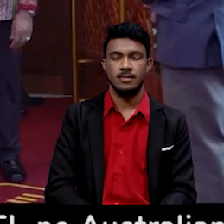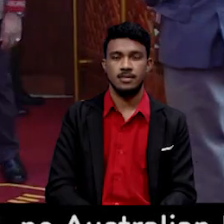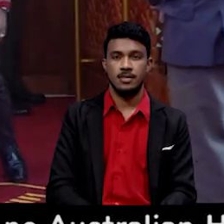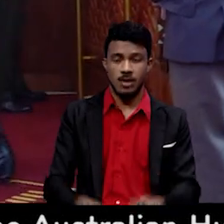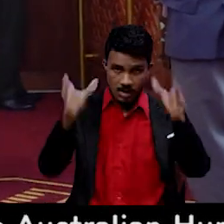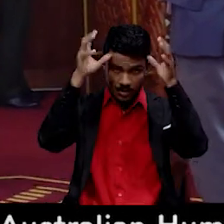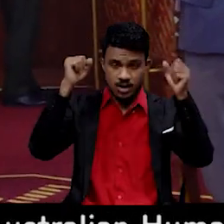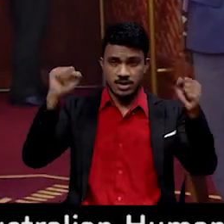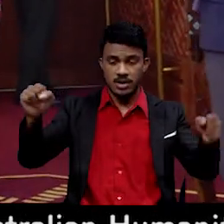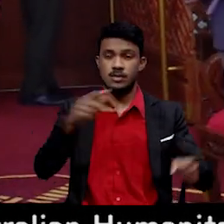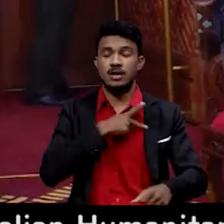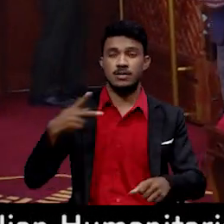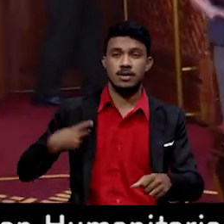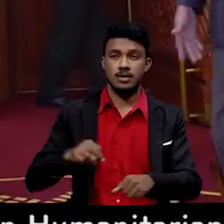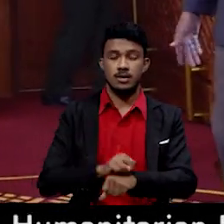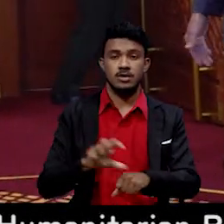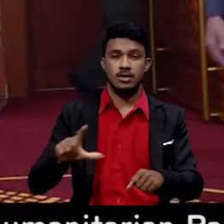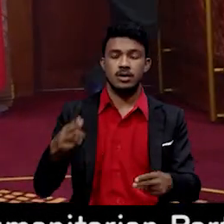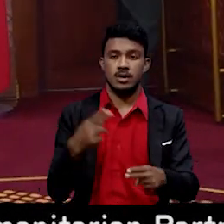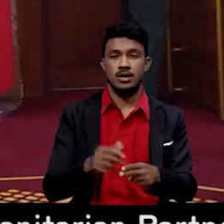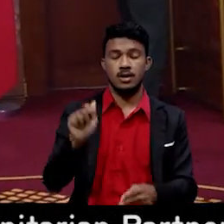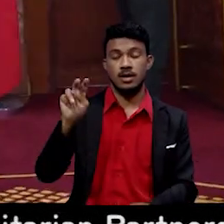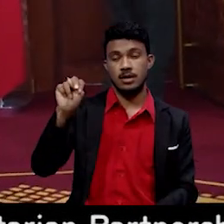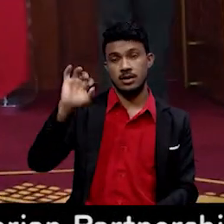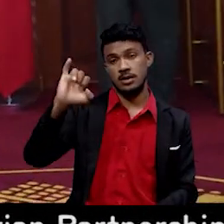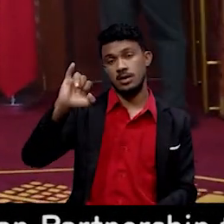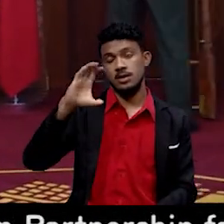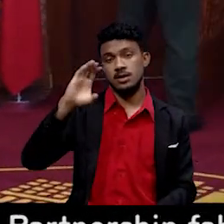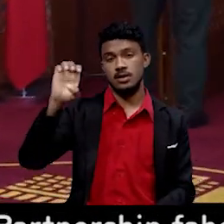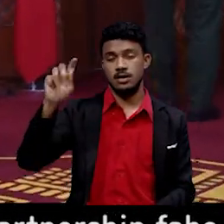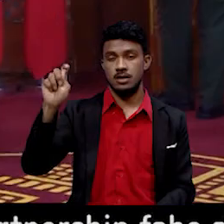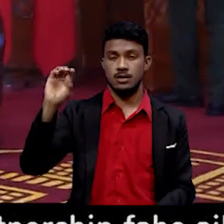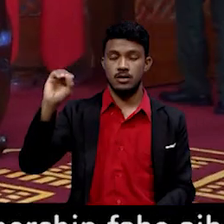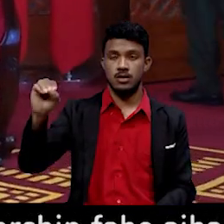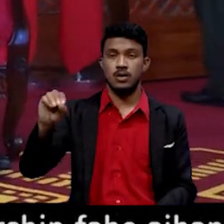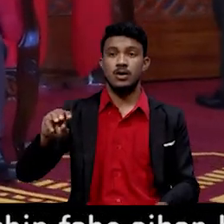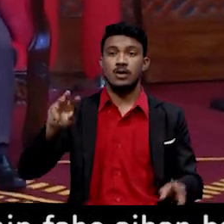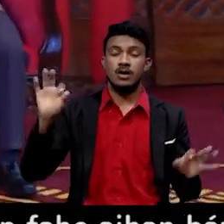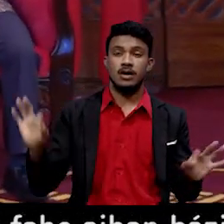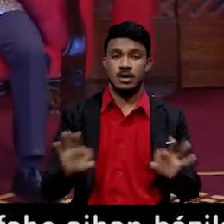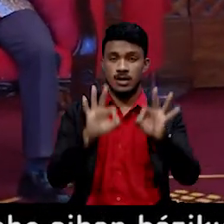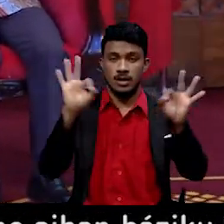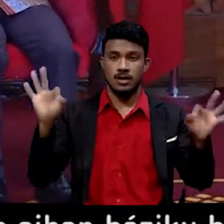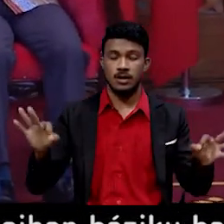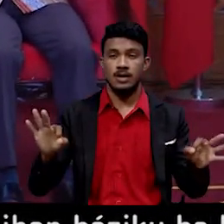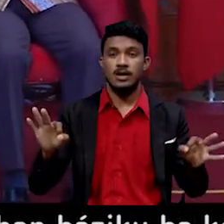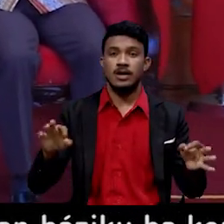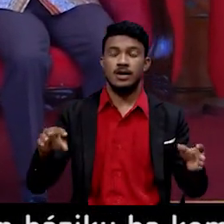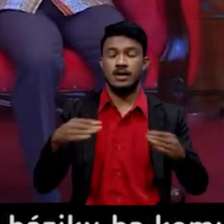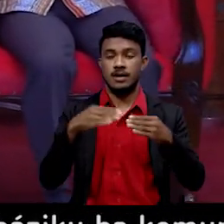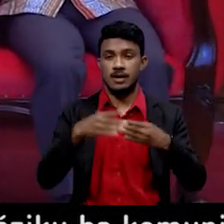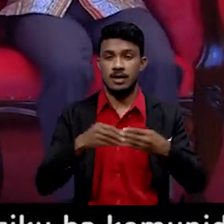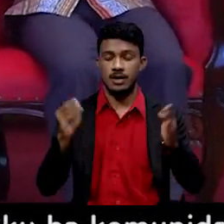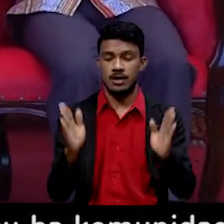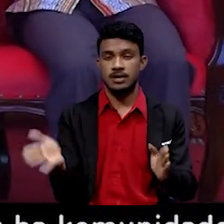Presidente do Parlamento Nacional anunciou que terça tem quinta semana né líder bancada sira se aprova calendário orçamento na